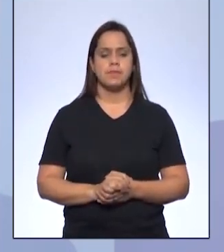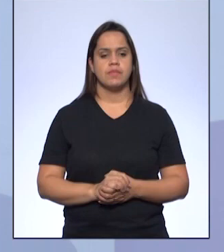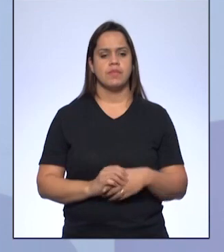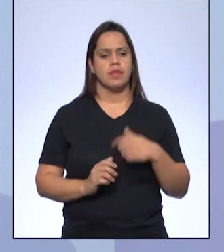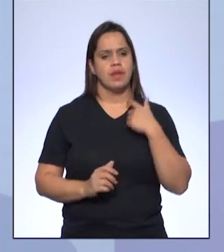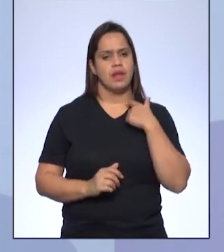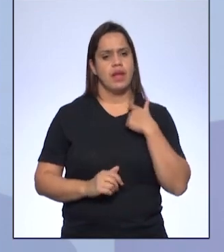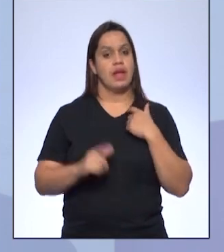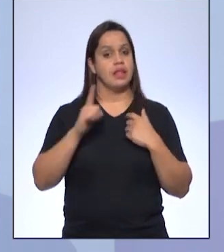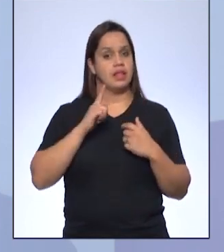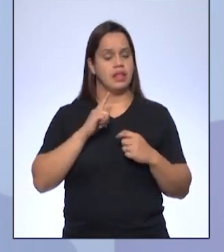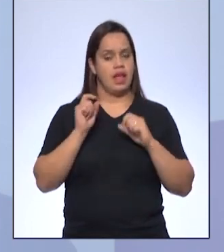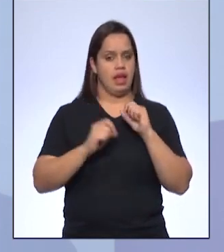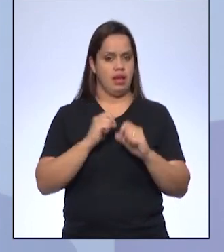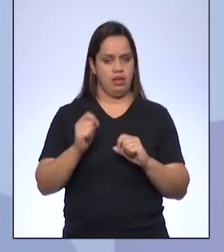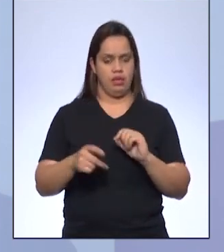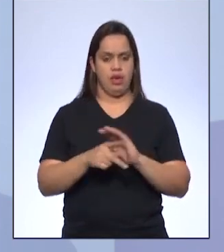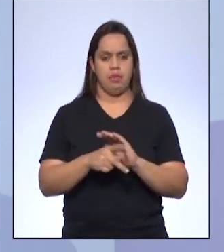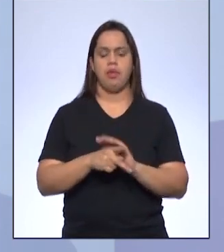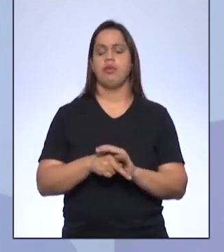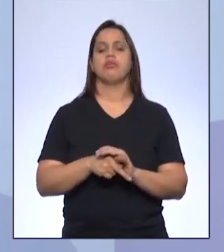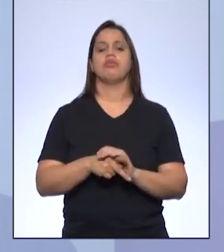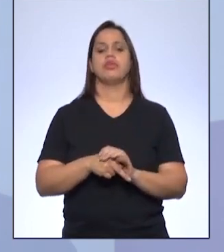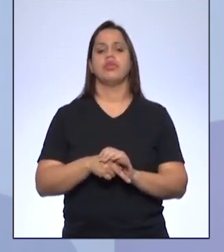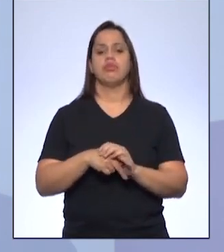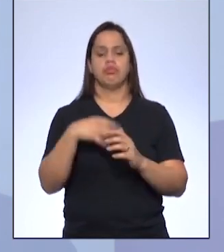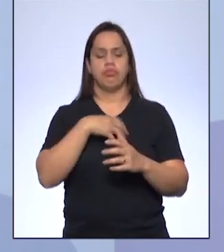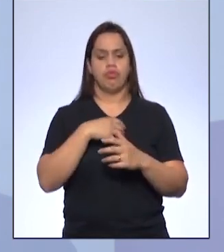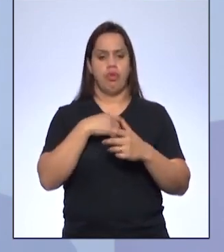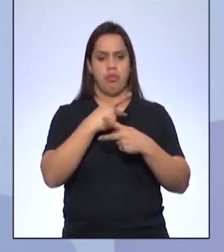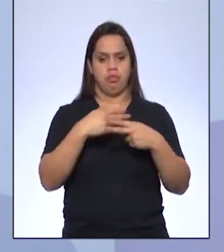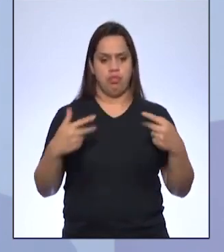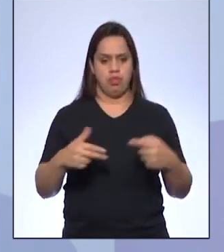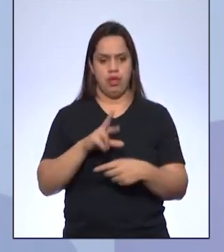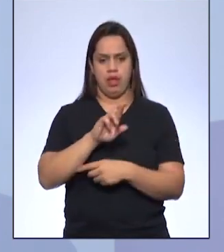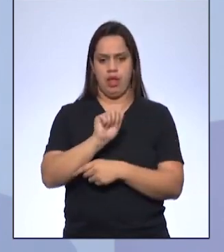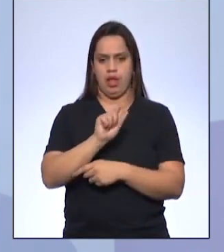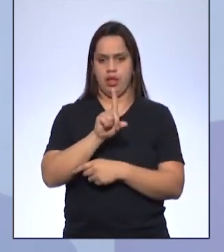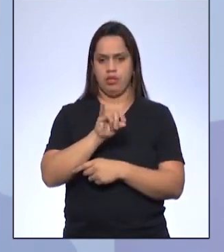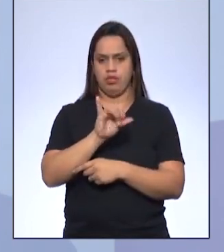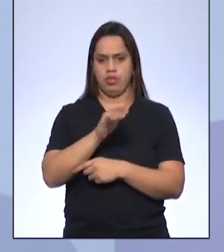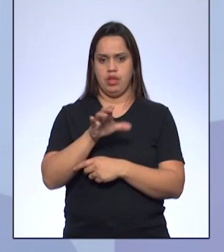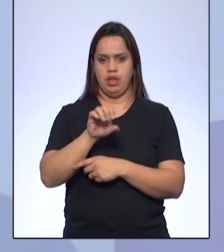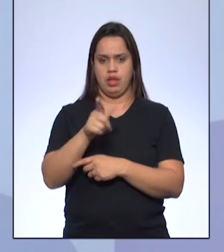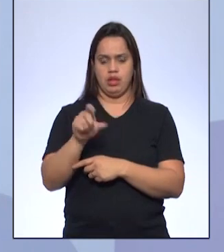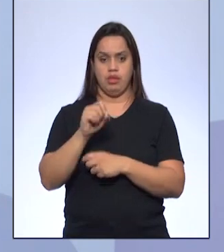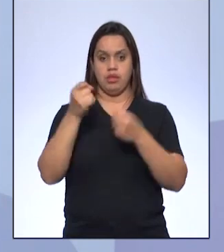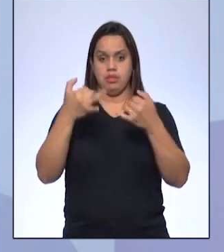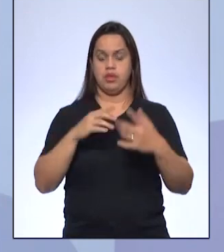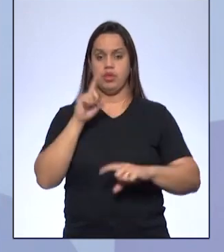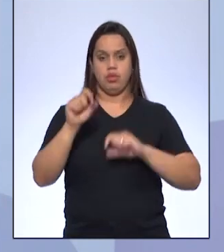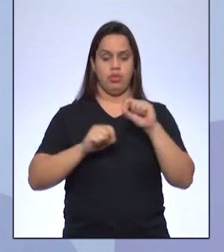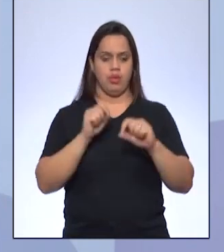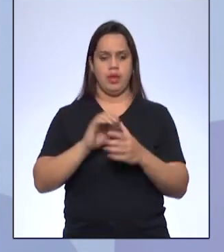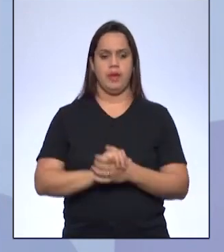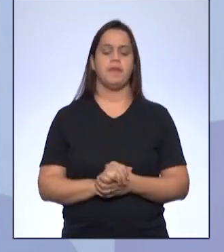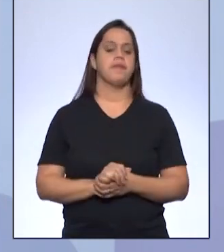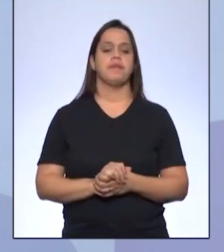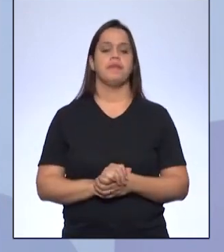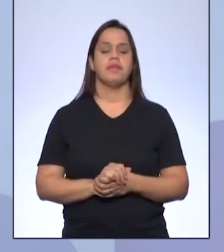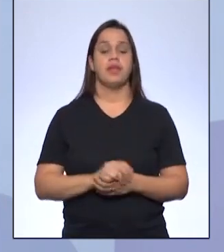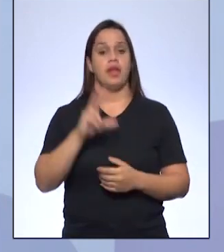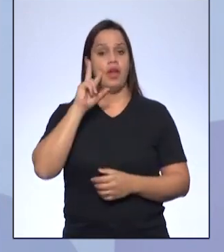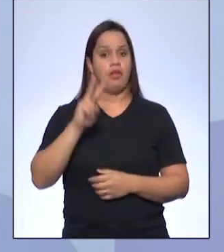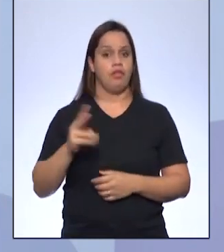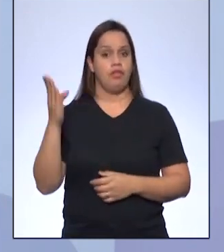Tem uma propriedade da radiciação que diz o seguinte. Vou manter aqui o raiz de 3. Observe que essa